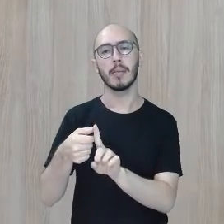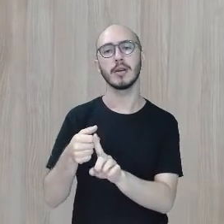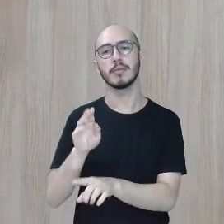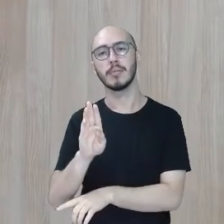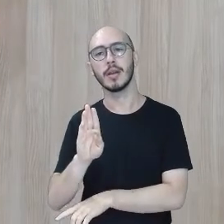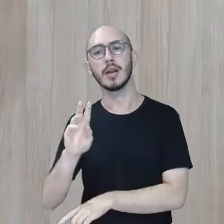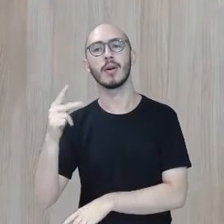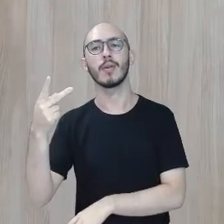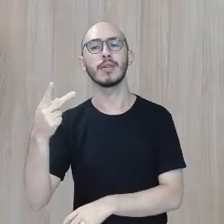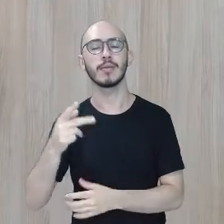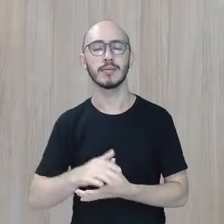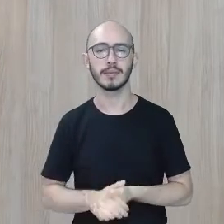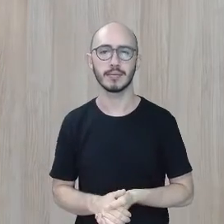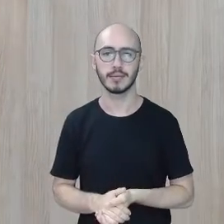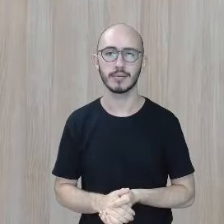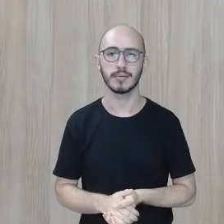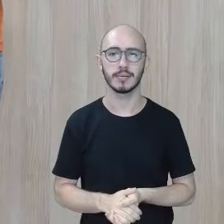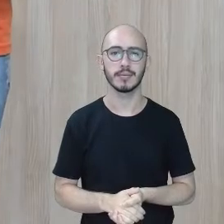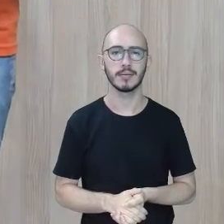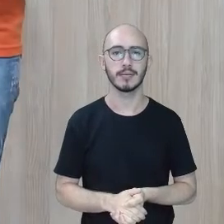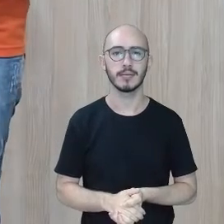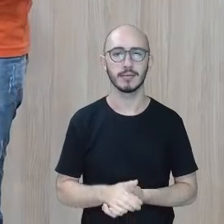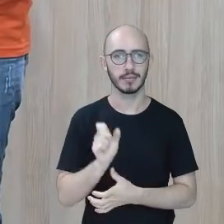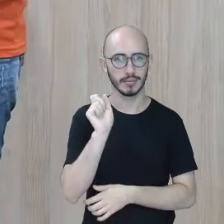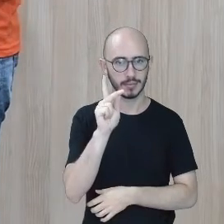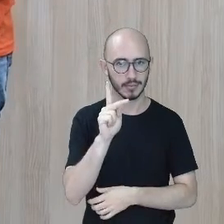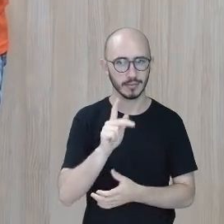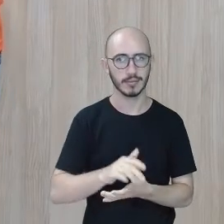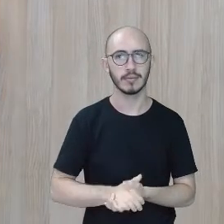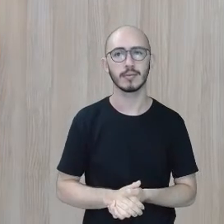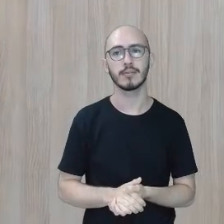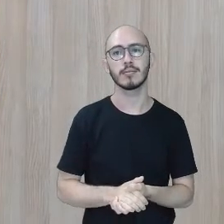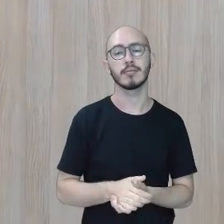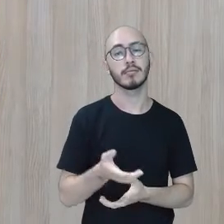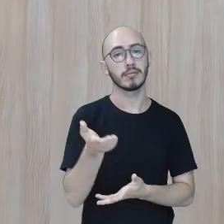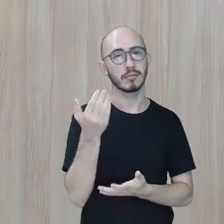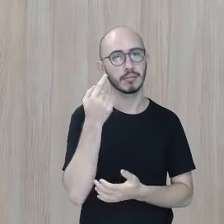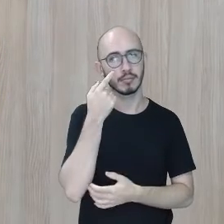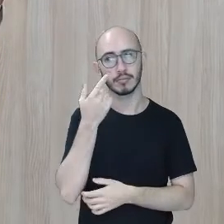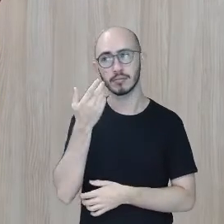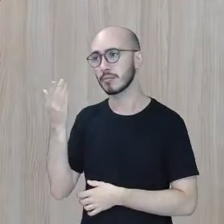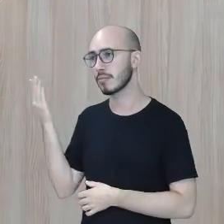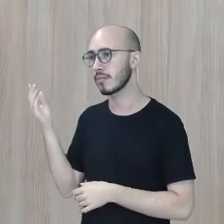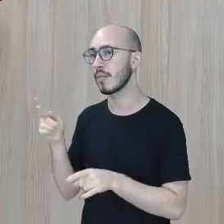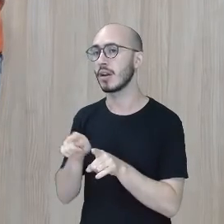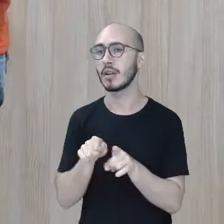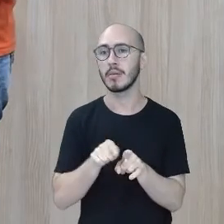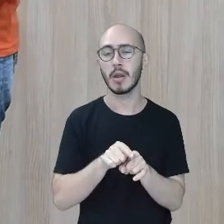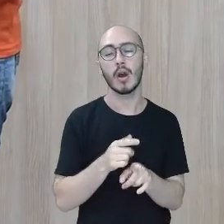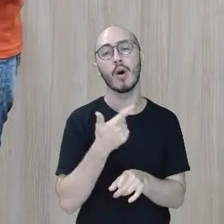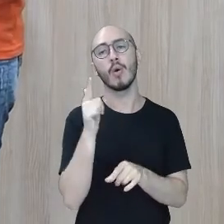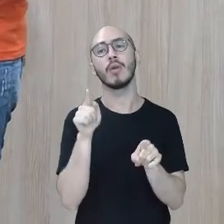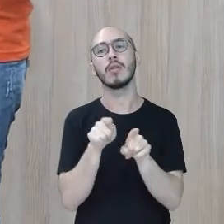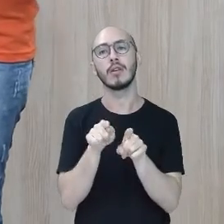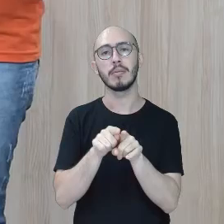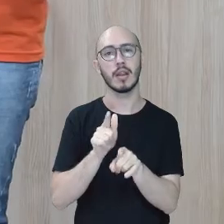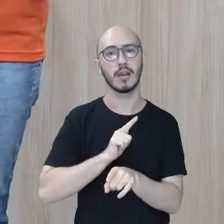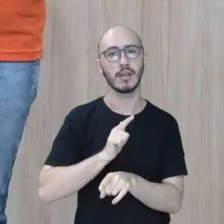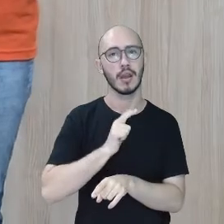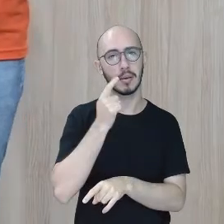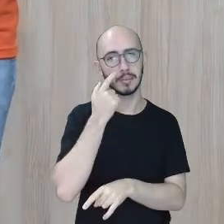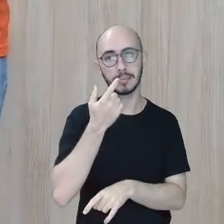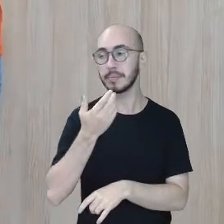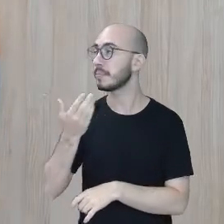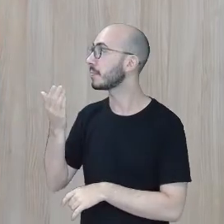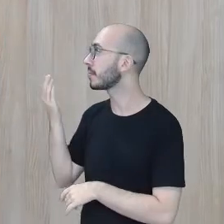B elevado ao quadrado, tá joia? Então, acompanha aqui comigo, ó, outro produto notável que eu tenho aqui.